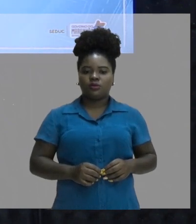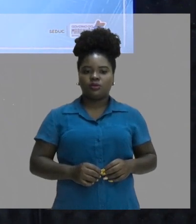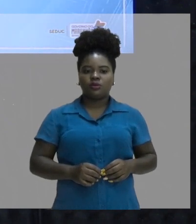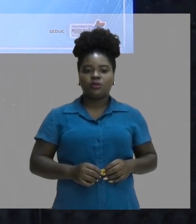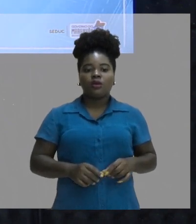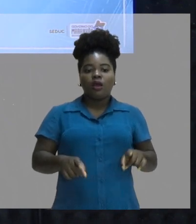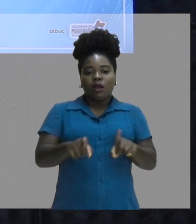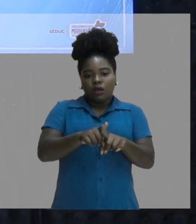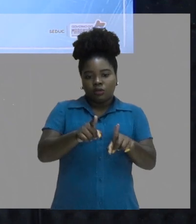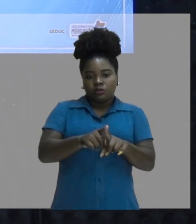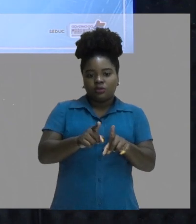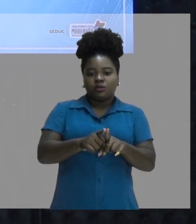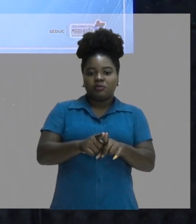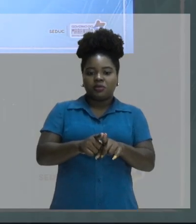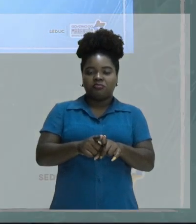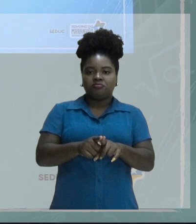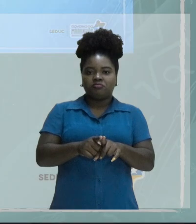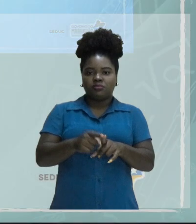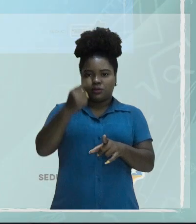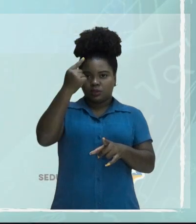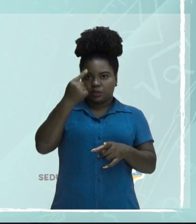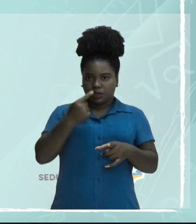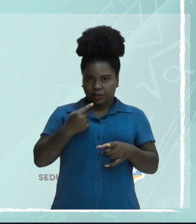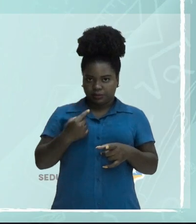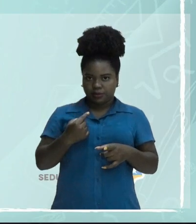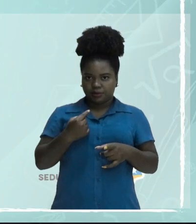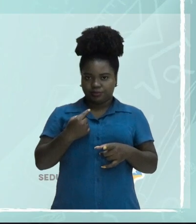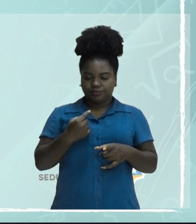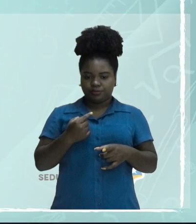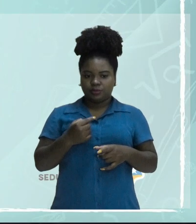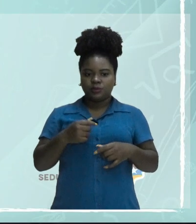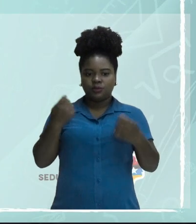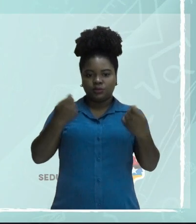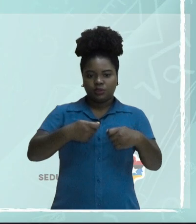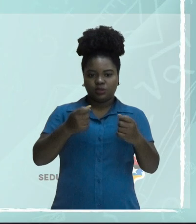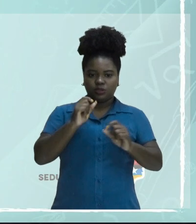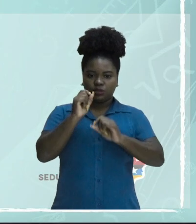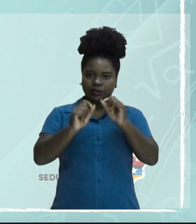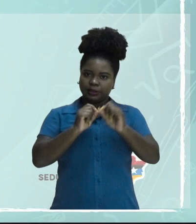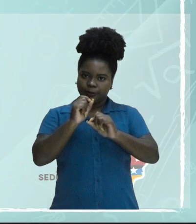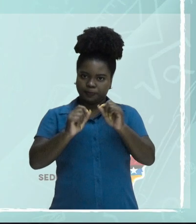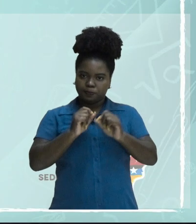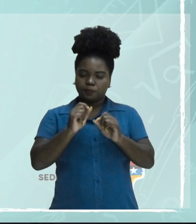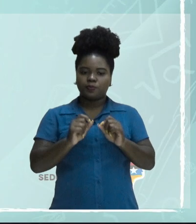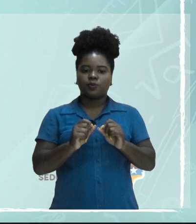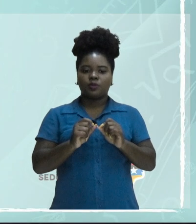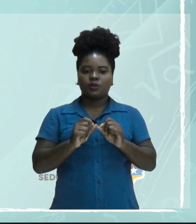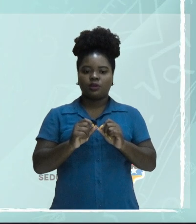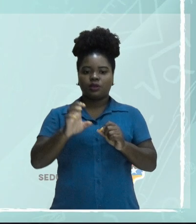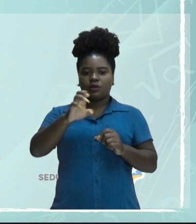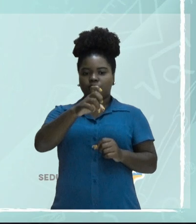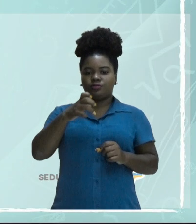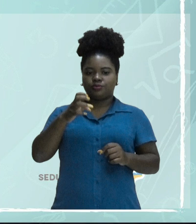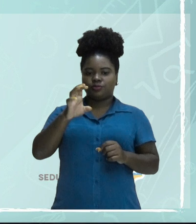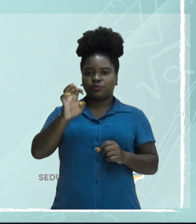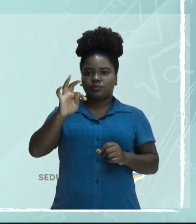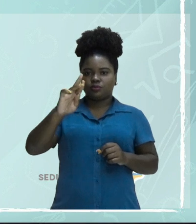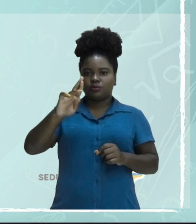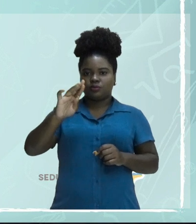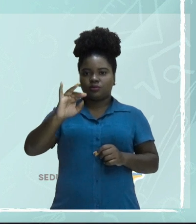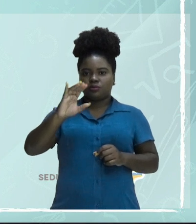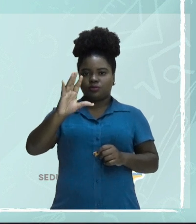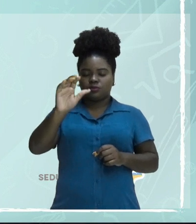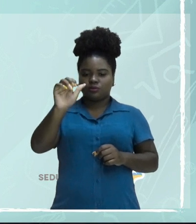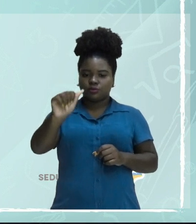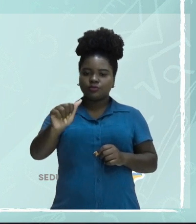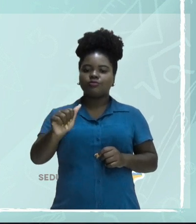Aqui eu fiz questão de colocar a mesma imagem, mas aqui a contração excêntrica é quando aumenta o comprimento total do músculo durante a